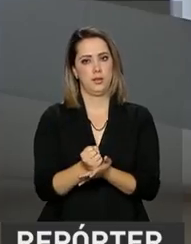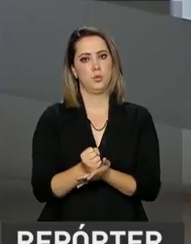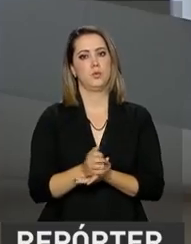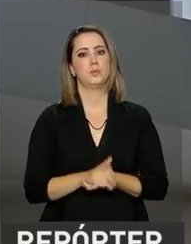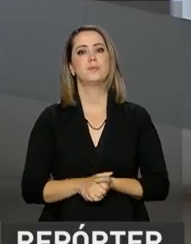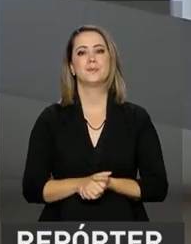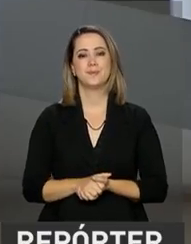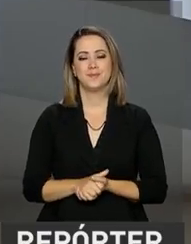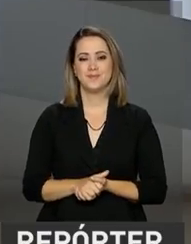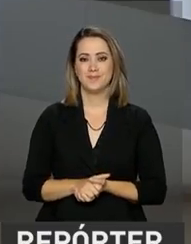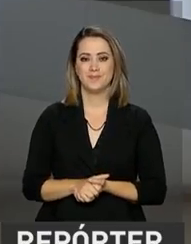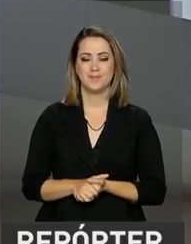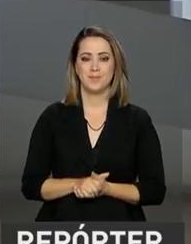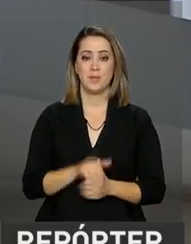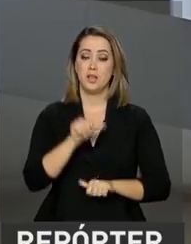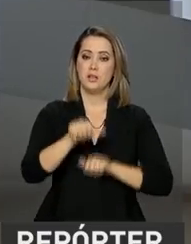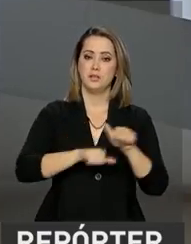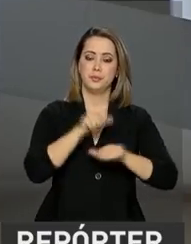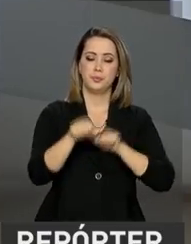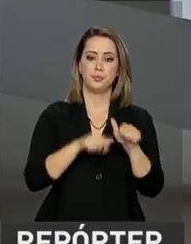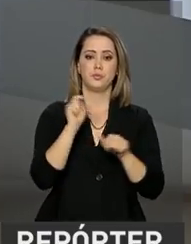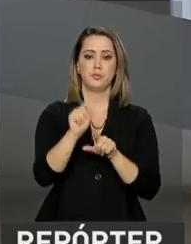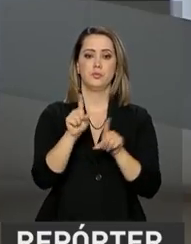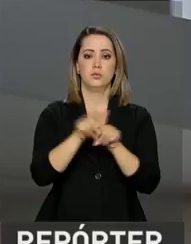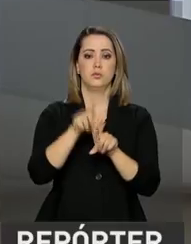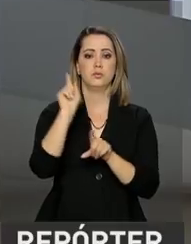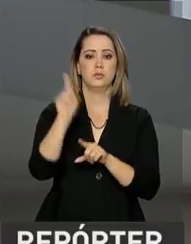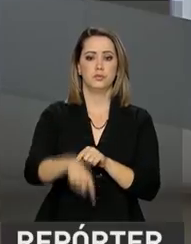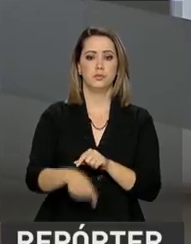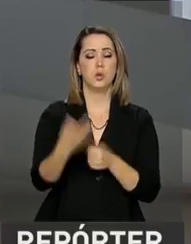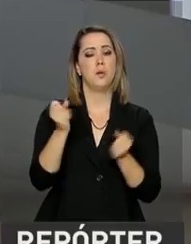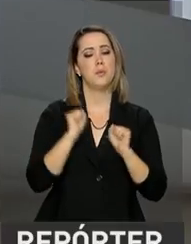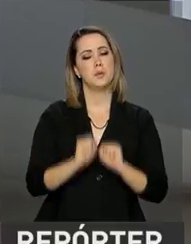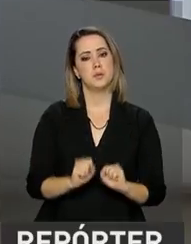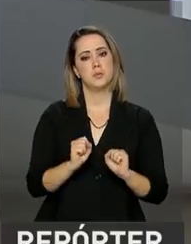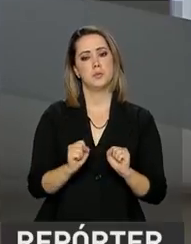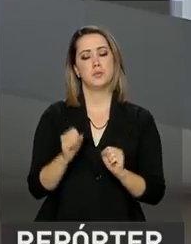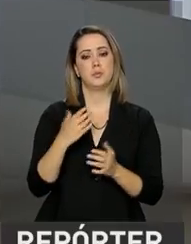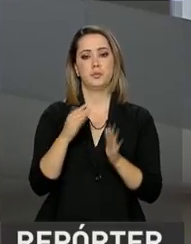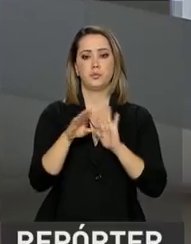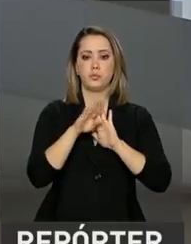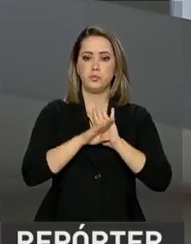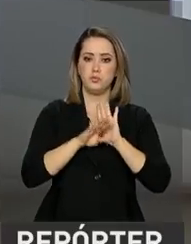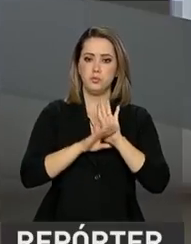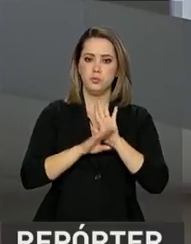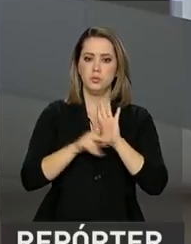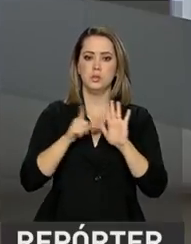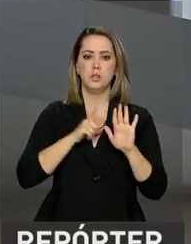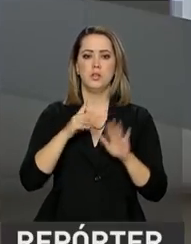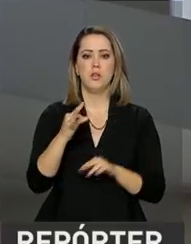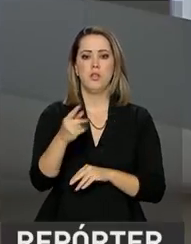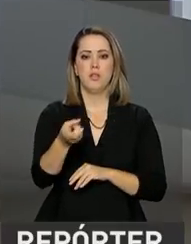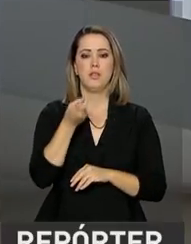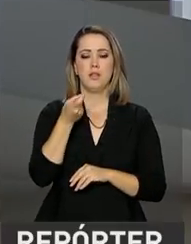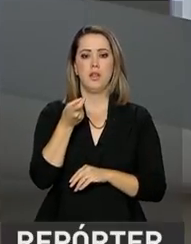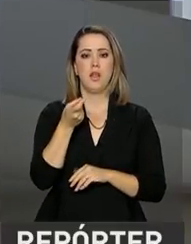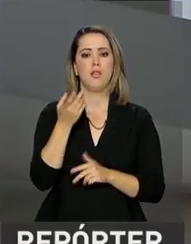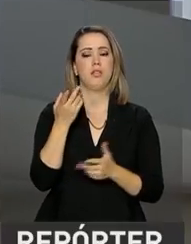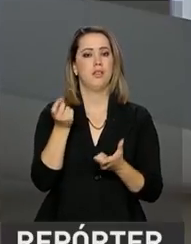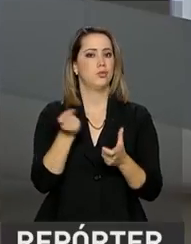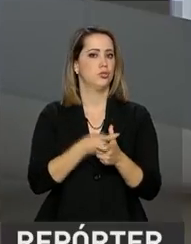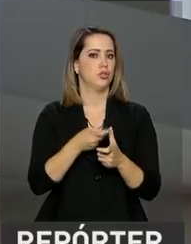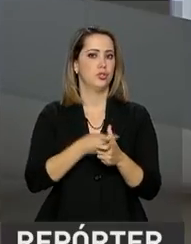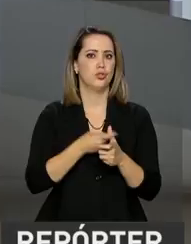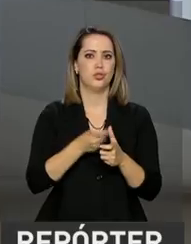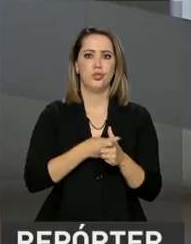a mudança segundo o governo só uma forma de viabilizar o programa que tem uma taxa de inadimplência que gira